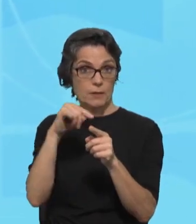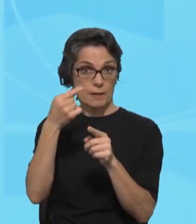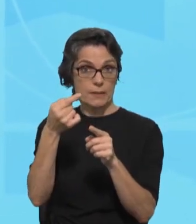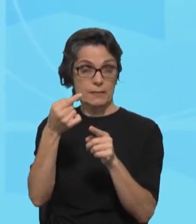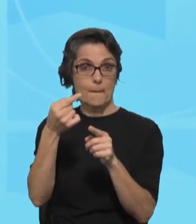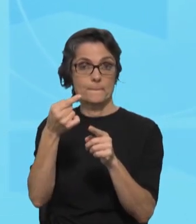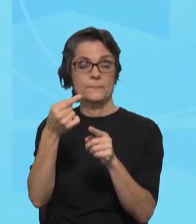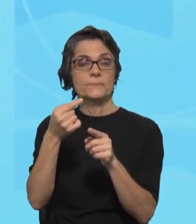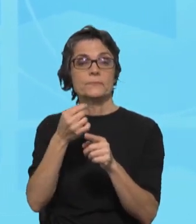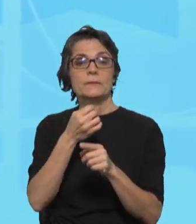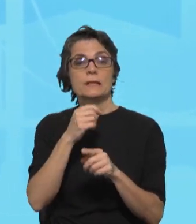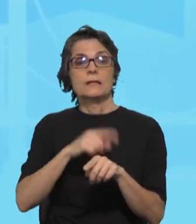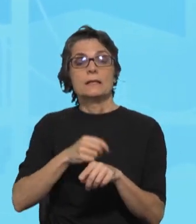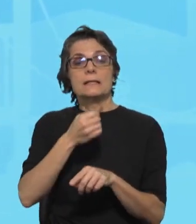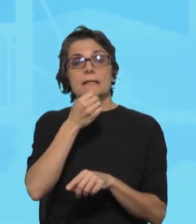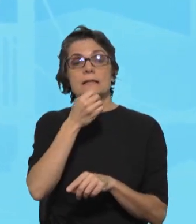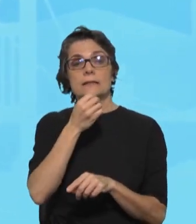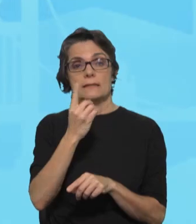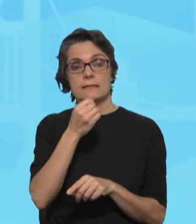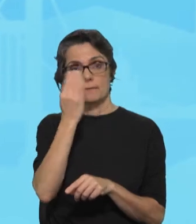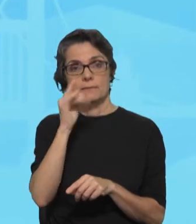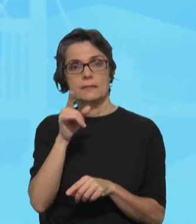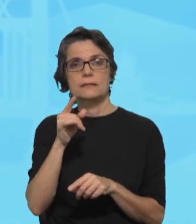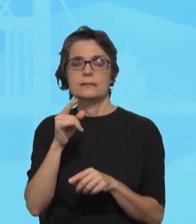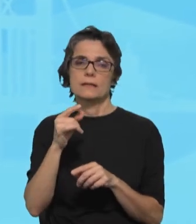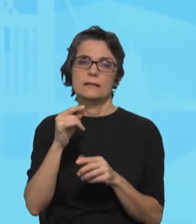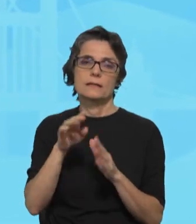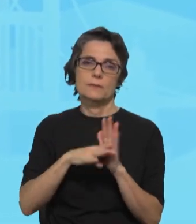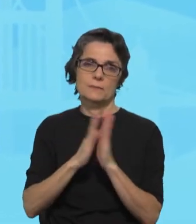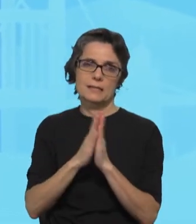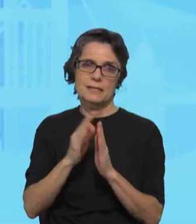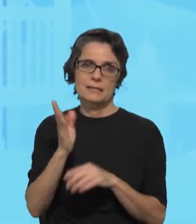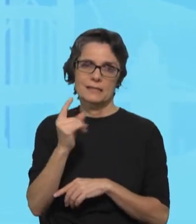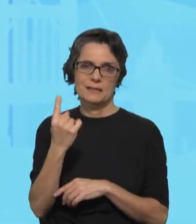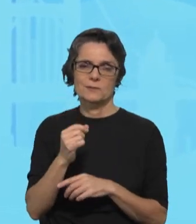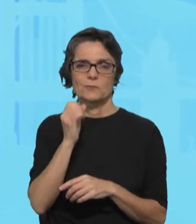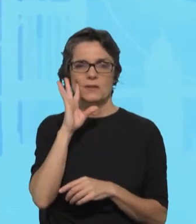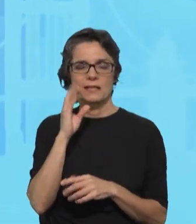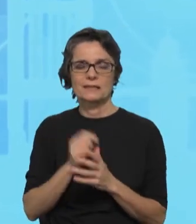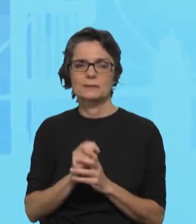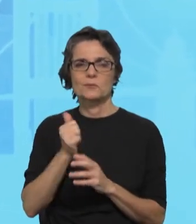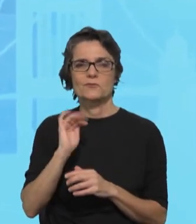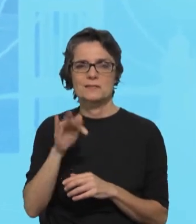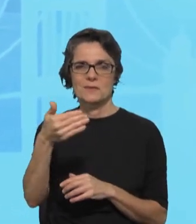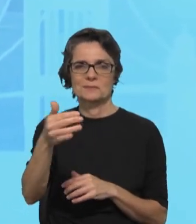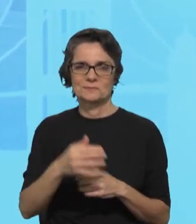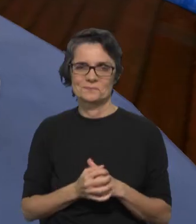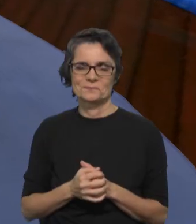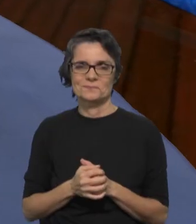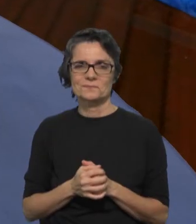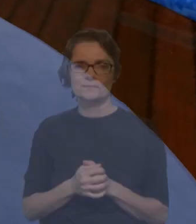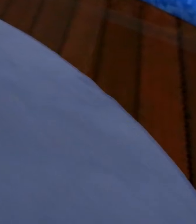depois das 6 da manhã, pode acompanhar o programa Eclésia na Antena 1. Tenha então uma ótima tarde, tenha também um bom fim de semana.